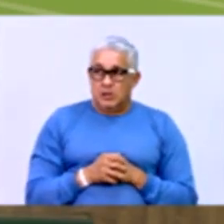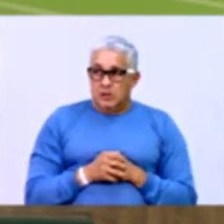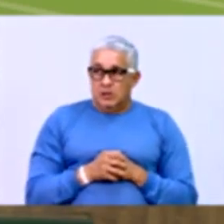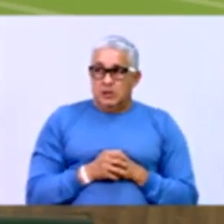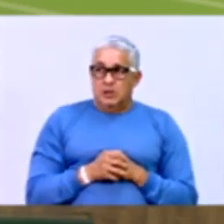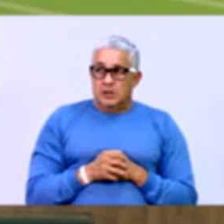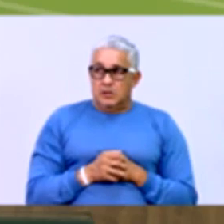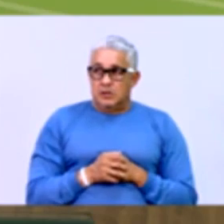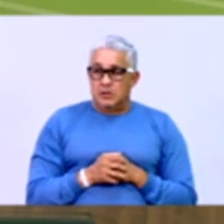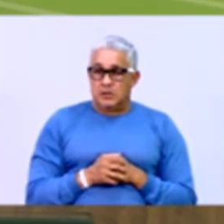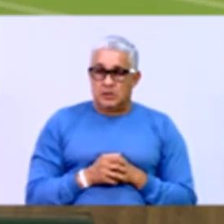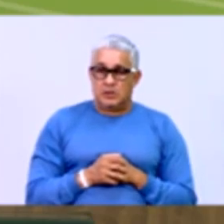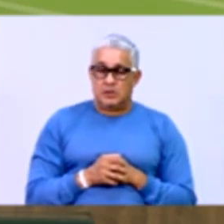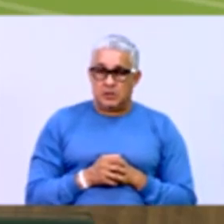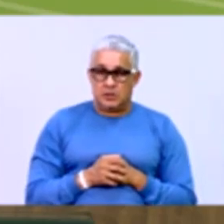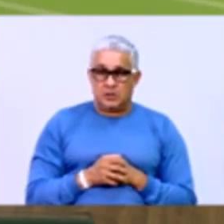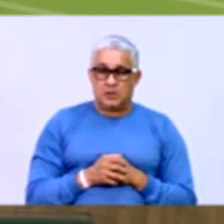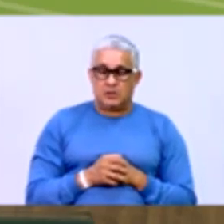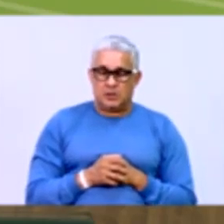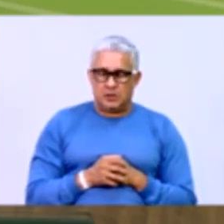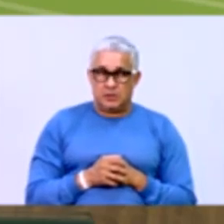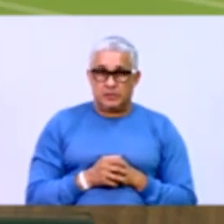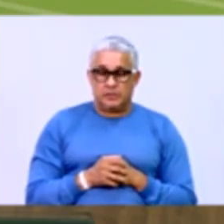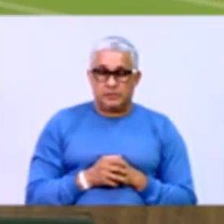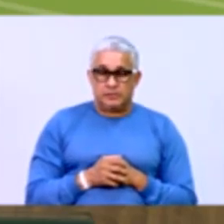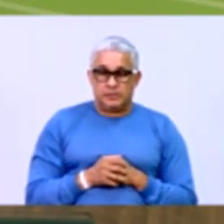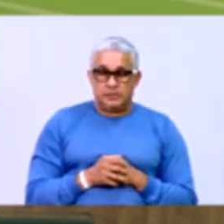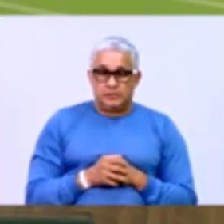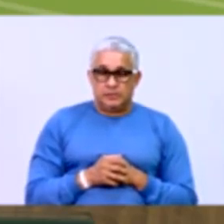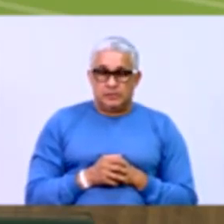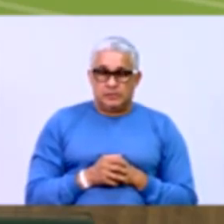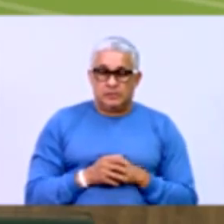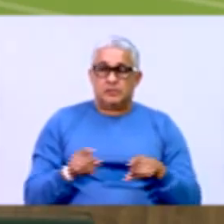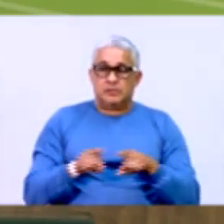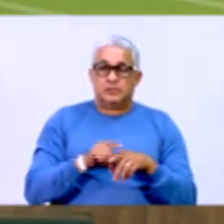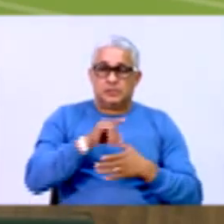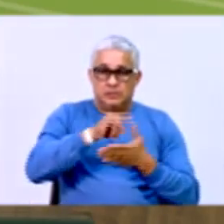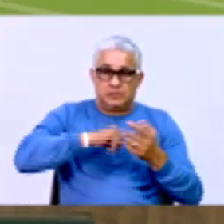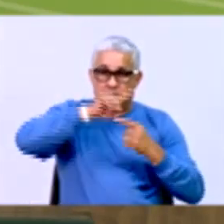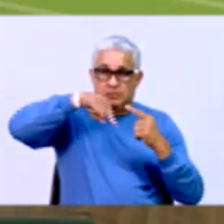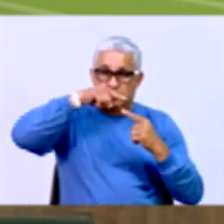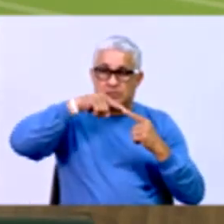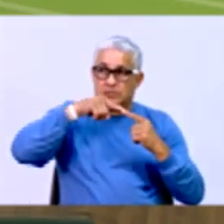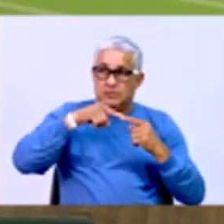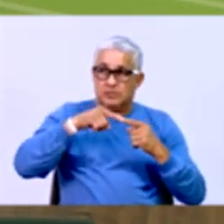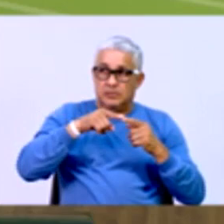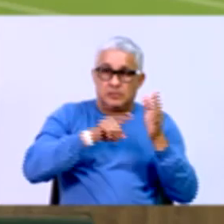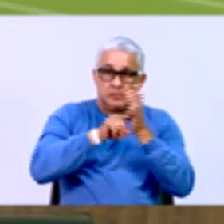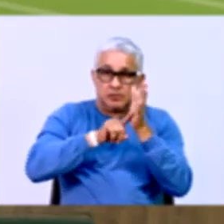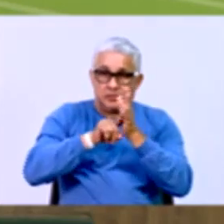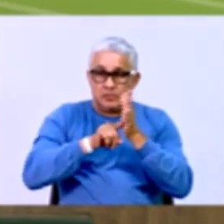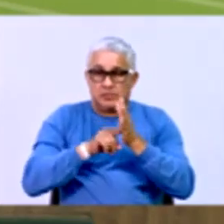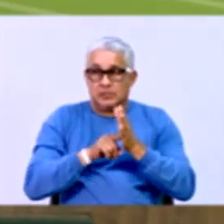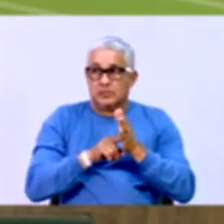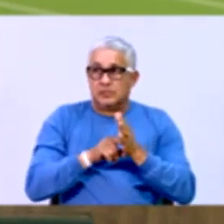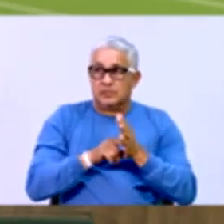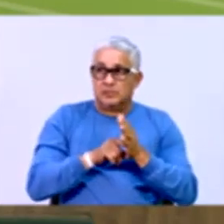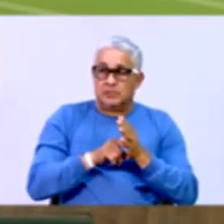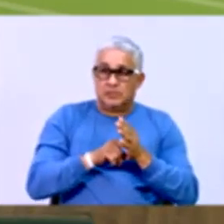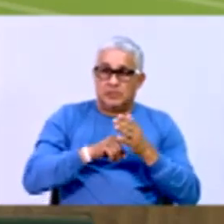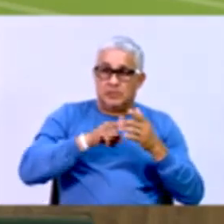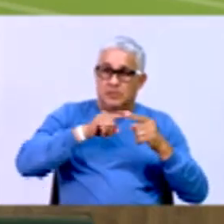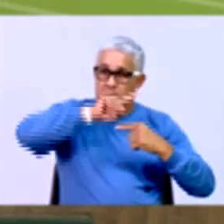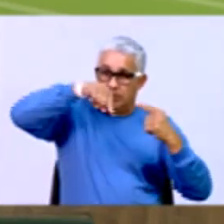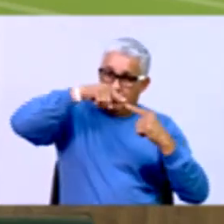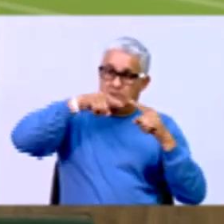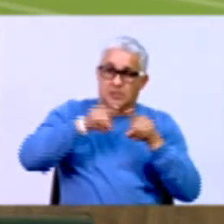Presidente Médici, então, avaliação de procedimentos, processos, sistemas, registros e documentos com o objetivo de aferir o cumprimento de planos, metas,